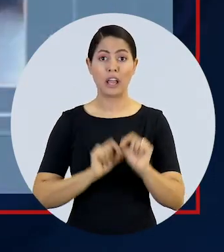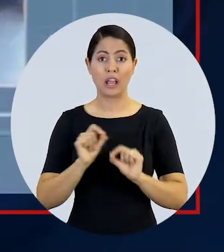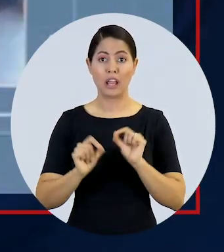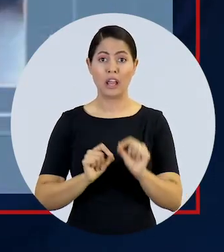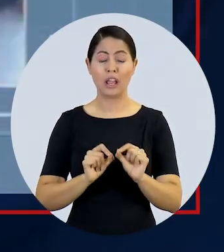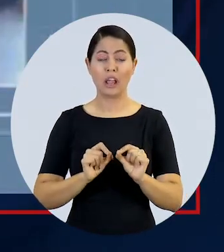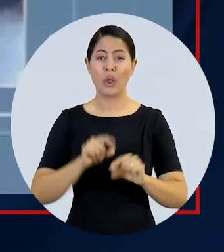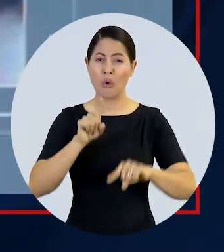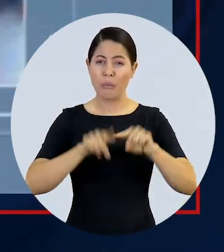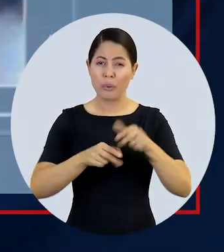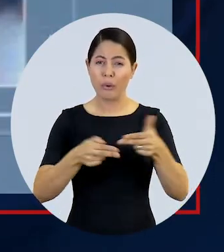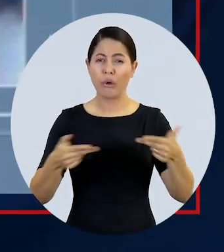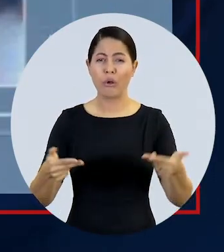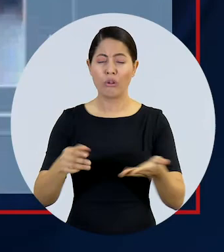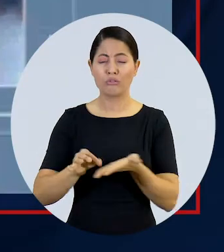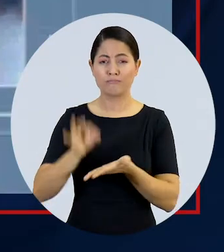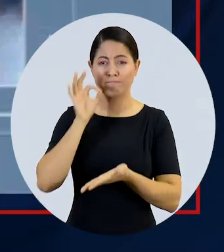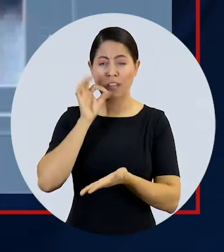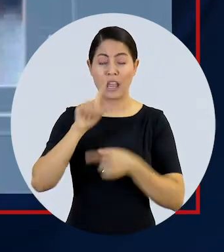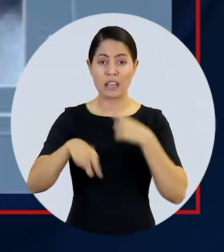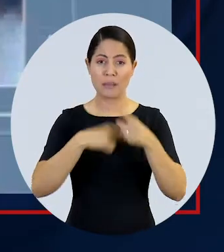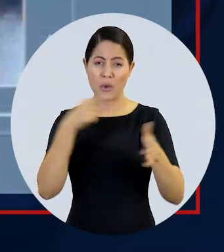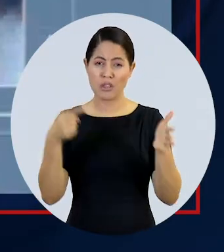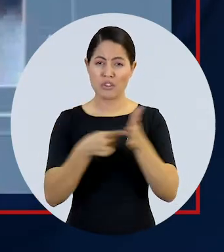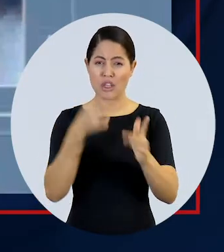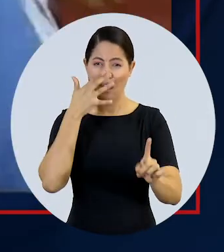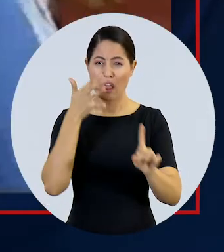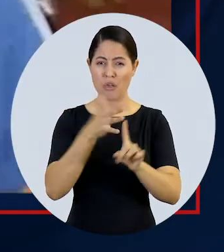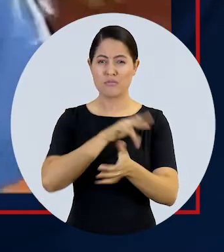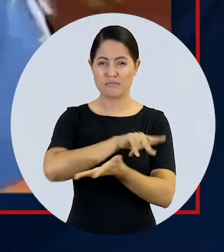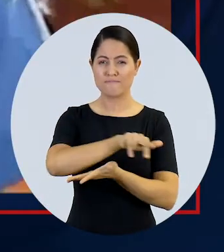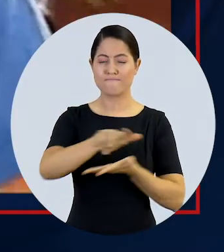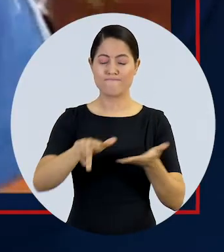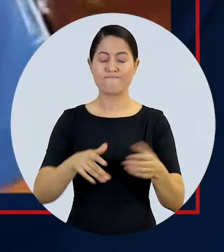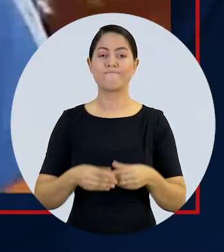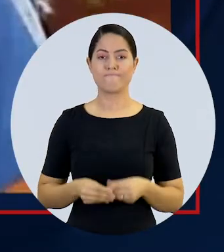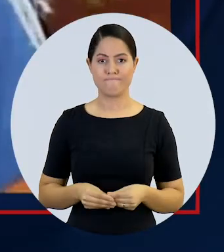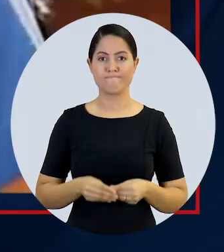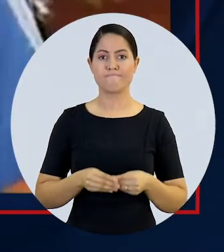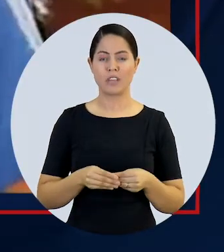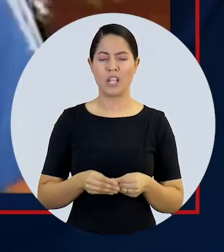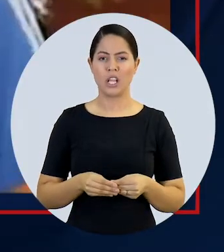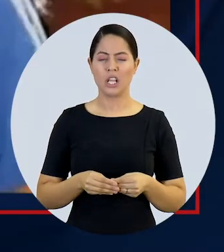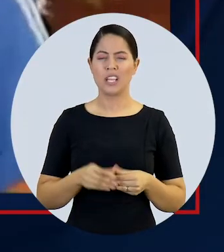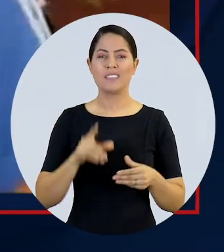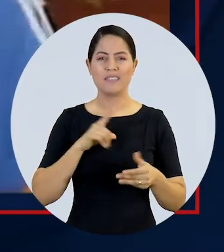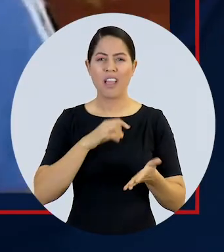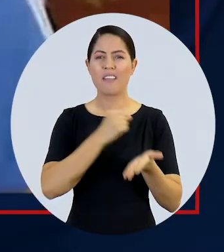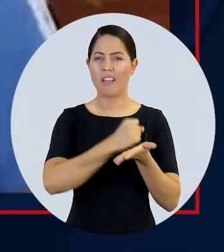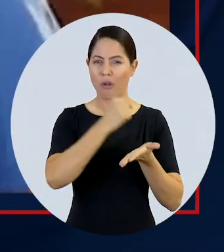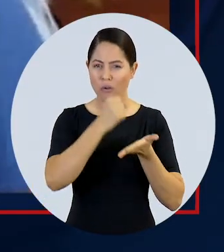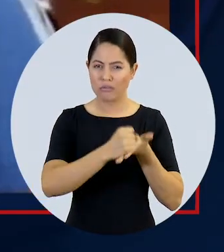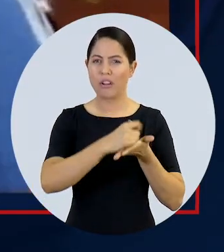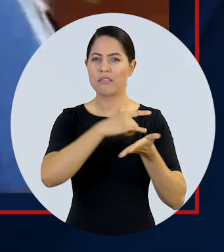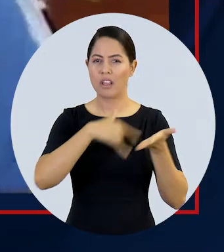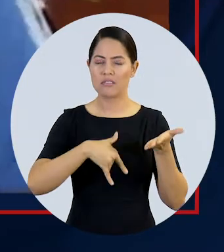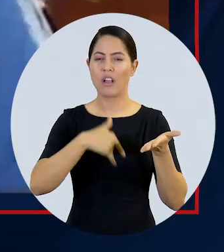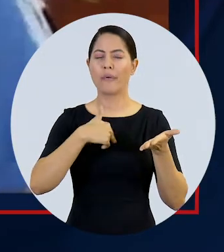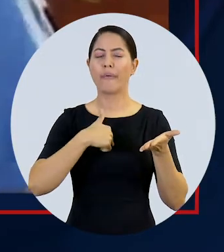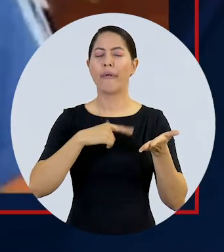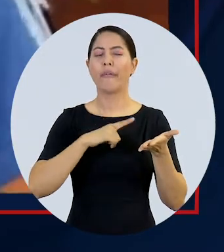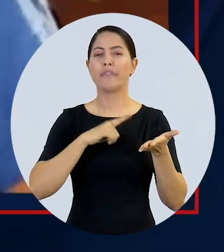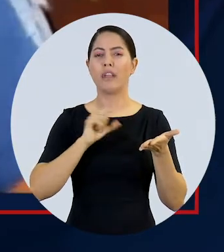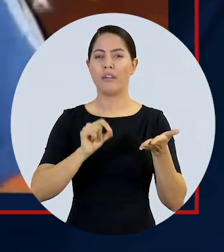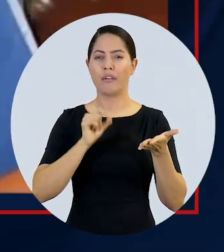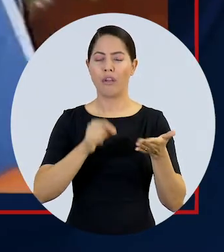Eles chegaram à fazenda produtora de café após denúncias. Tem uma série de irregularidades, desde a contratação eles